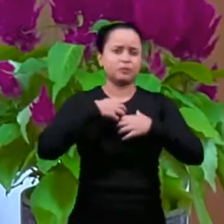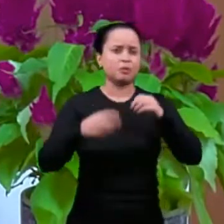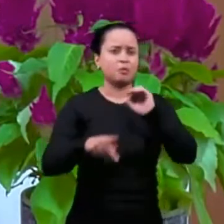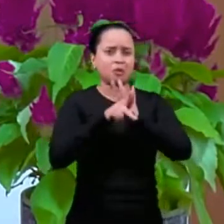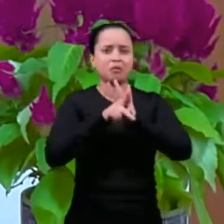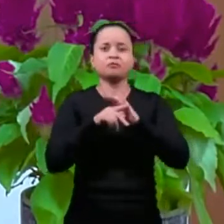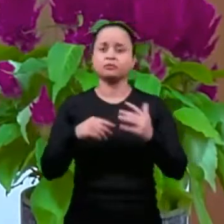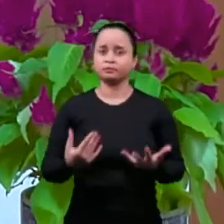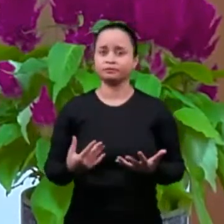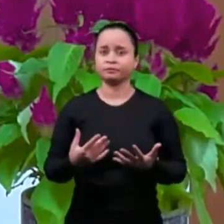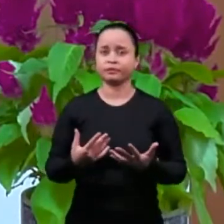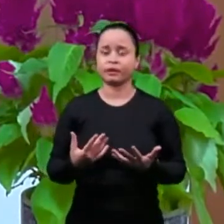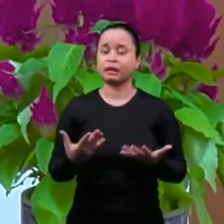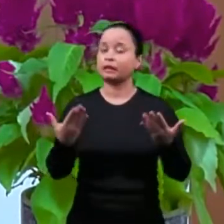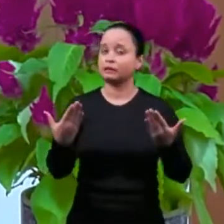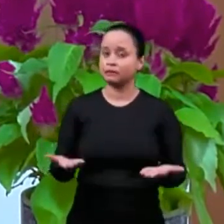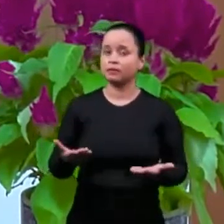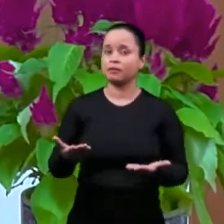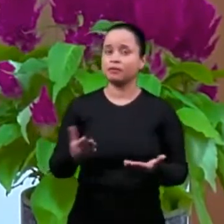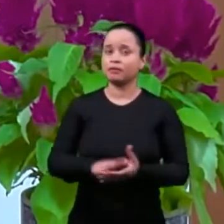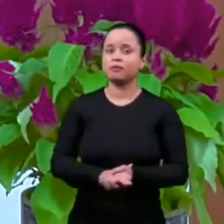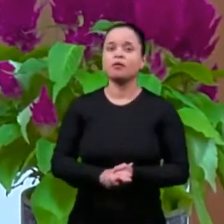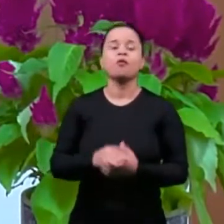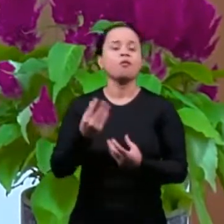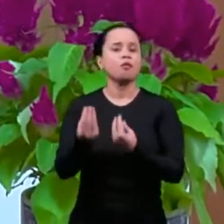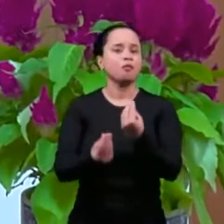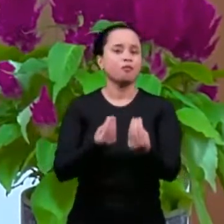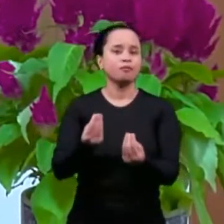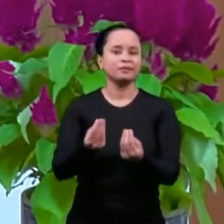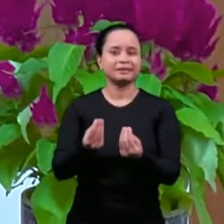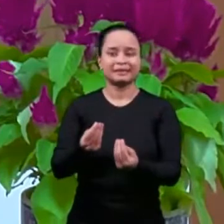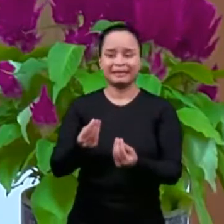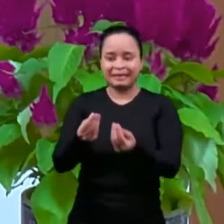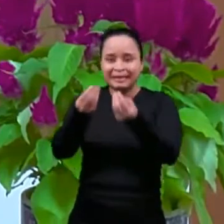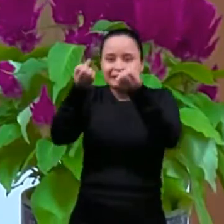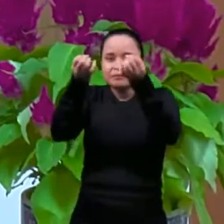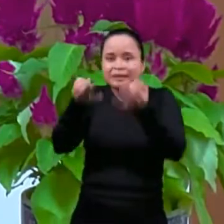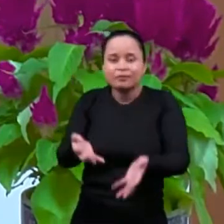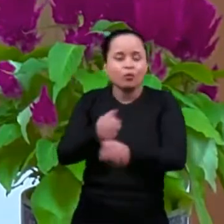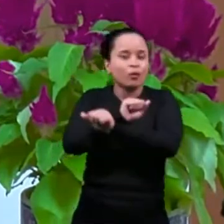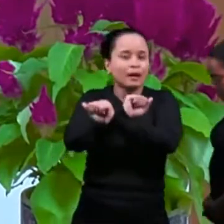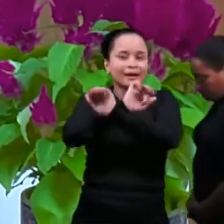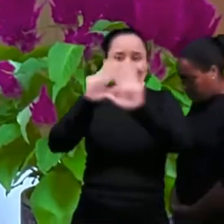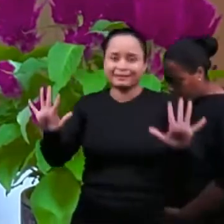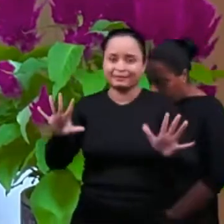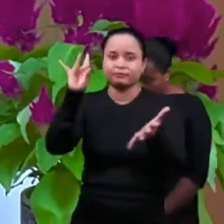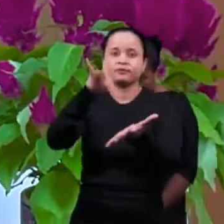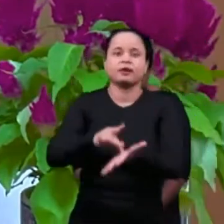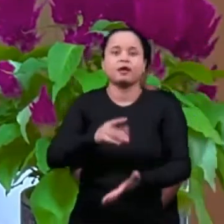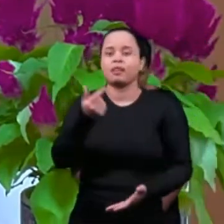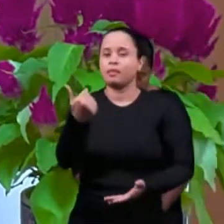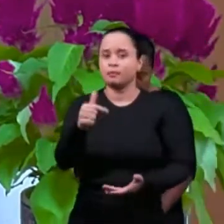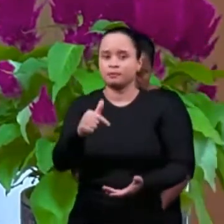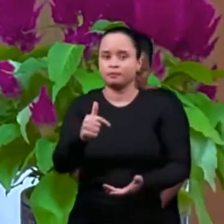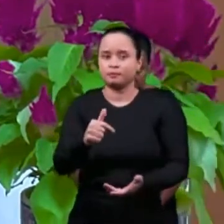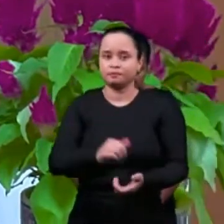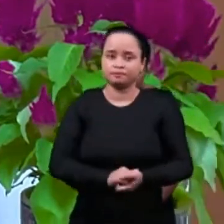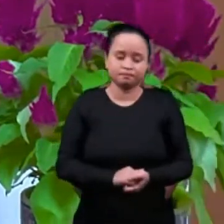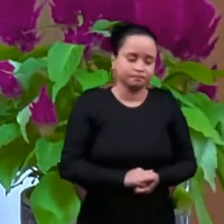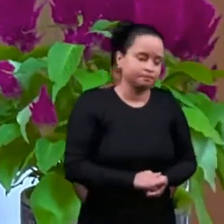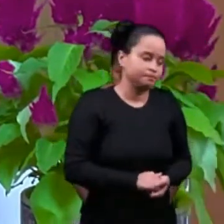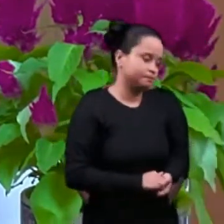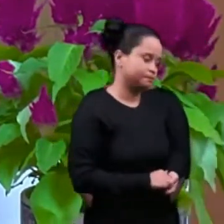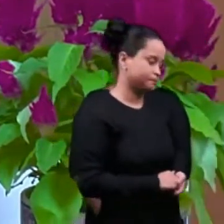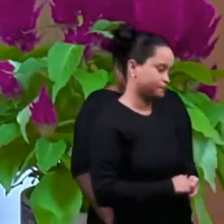Então, não havia, portanto, uma definição a respeito da verdade. E eu gostaria